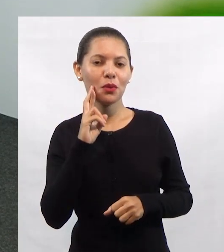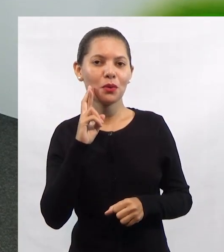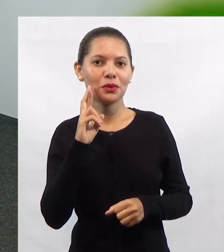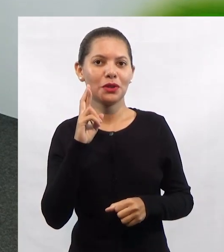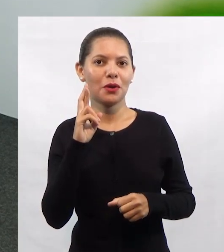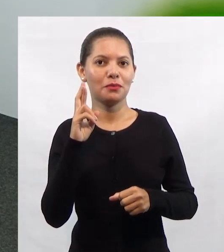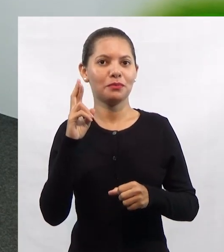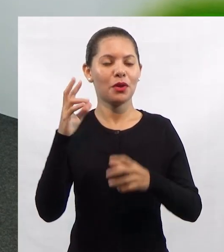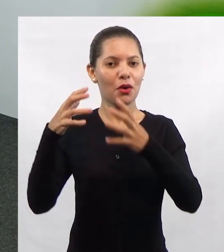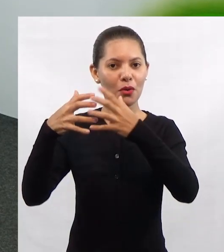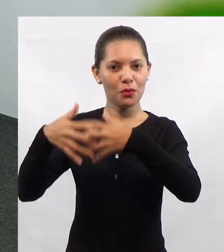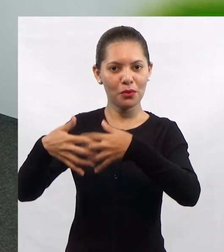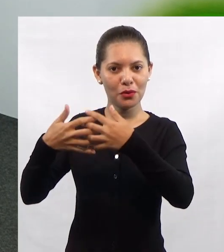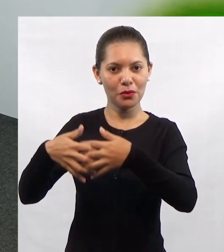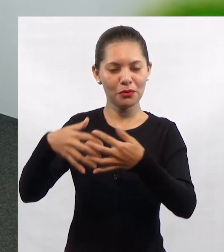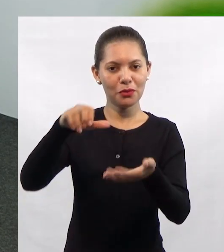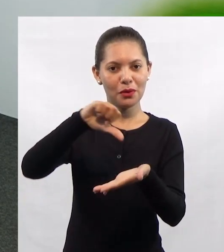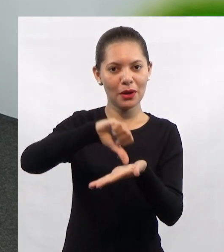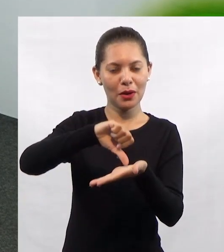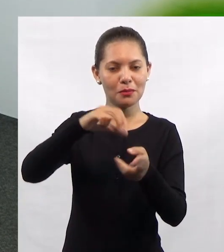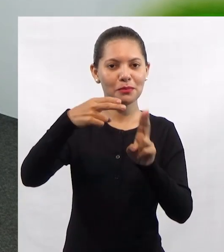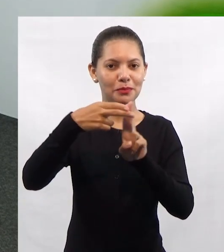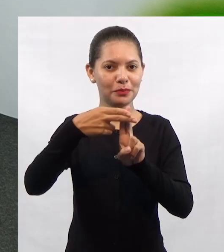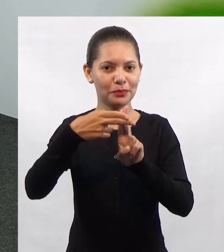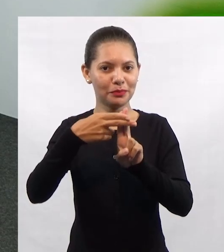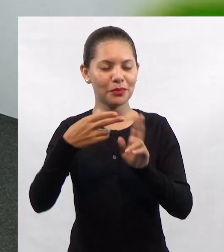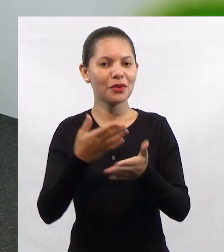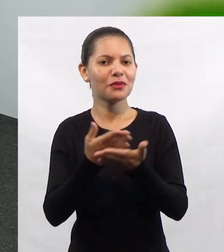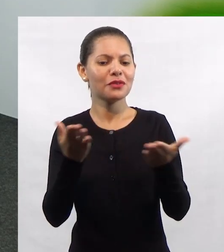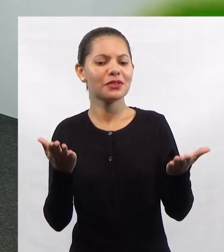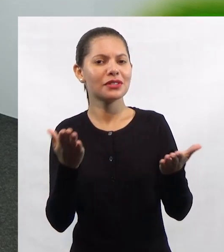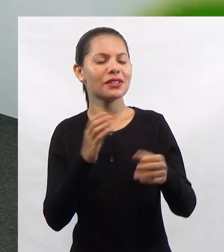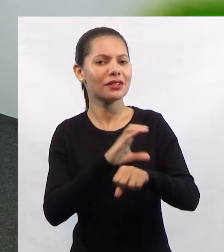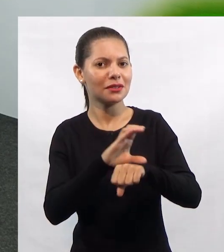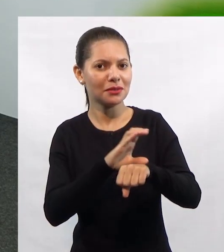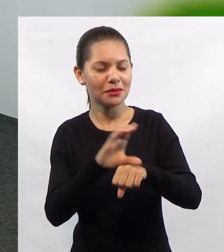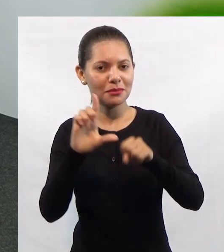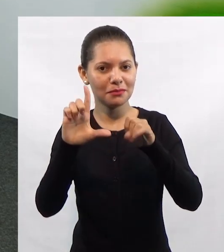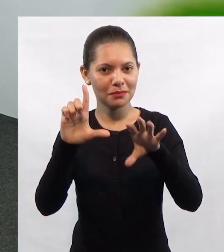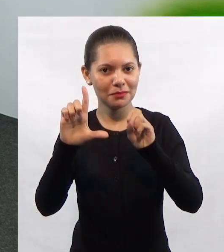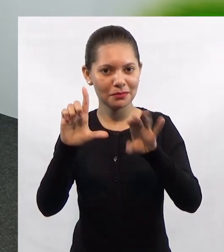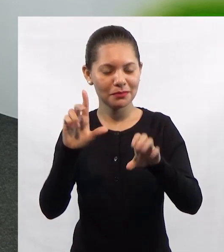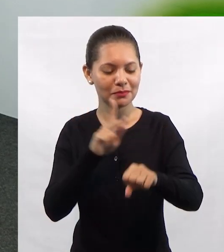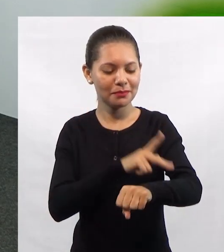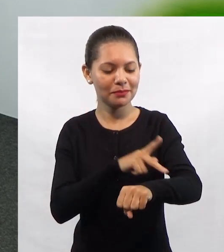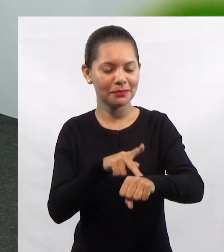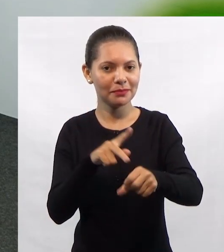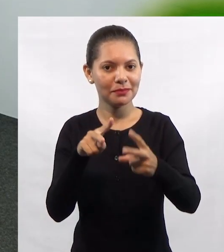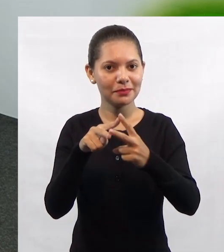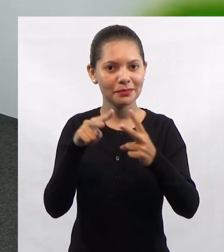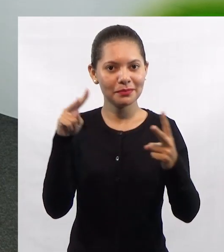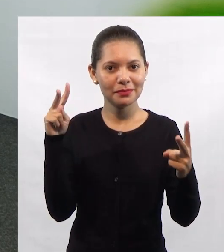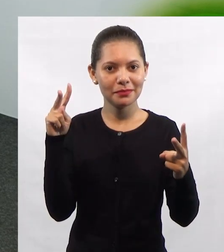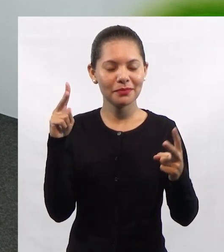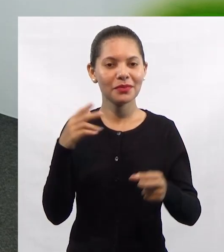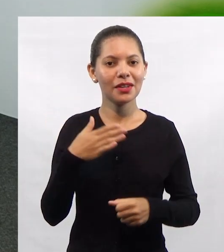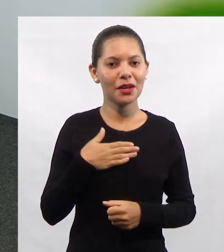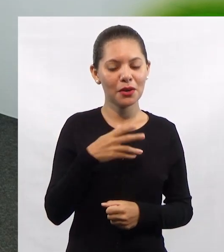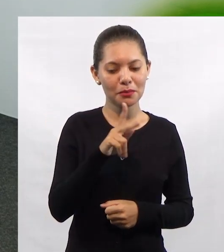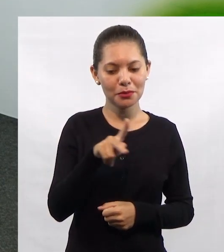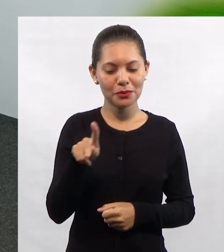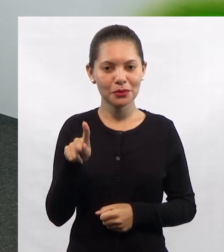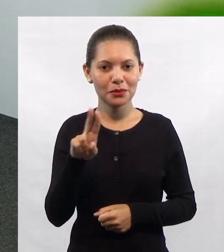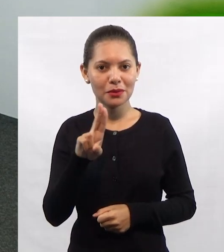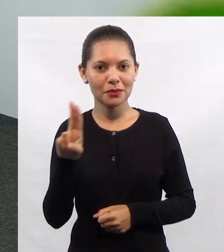Campus Porto Velho, Zona Norte. Você está no curso de Licenciatura em Pedagogia EAD. E eu sou a professora